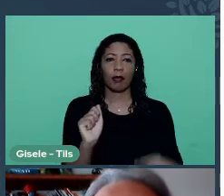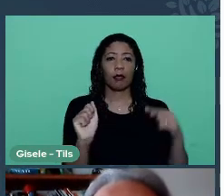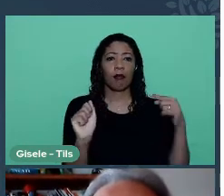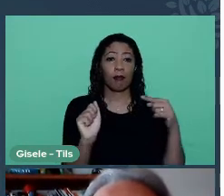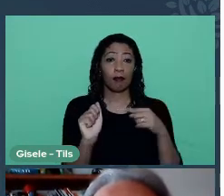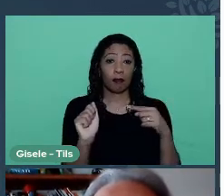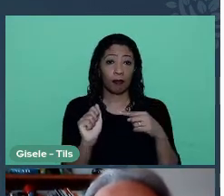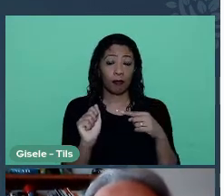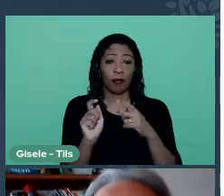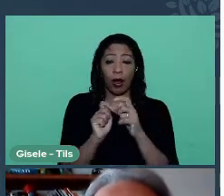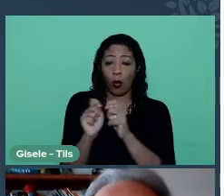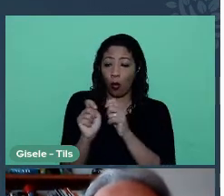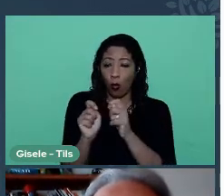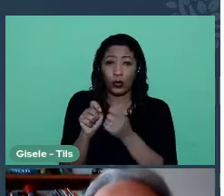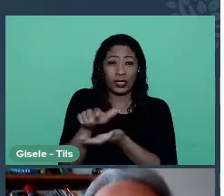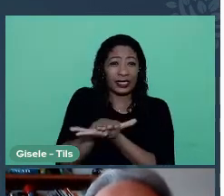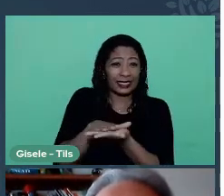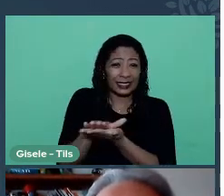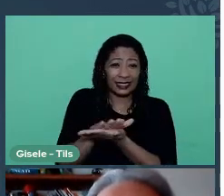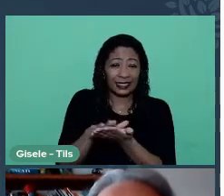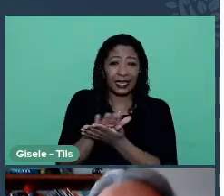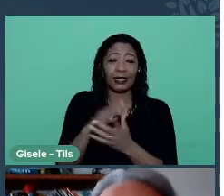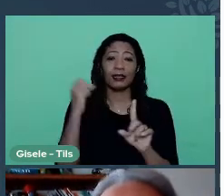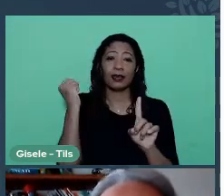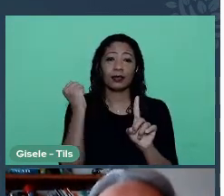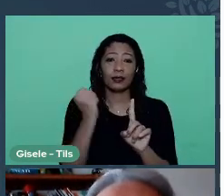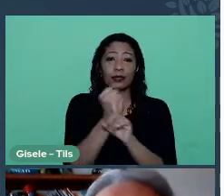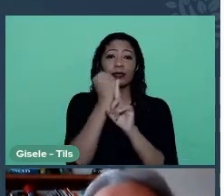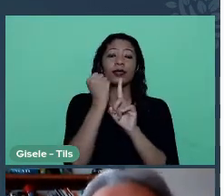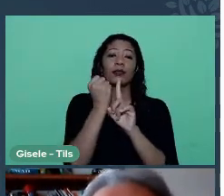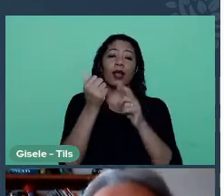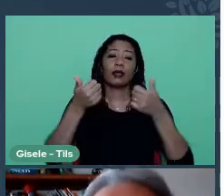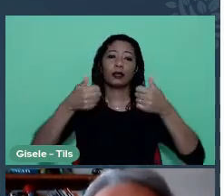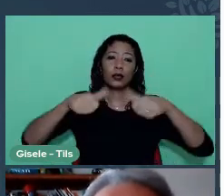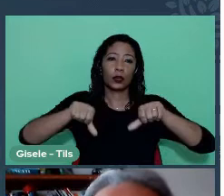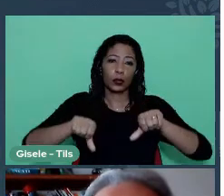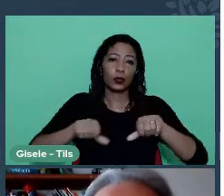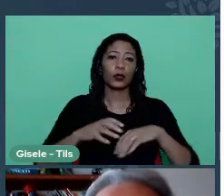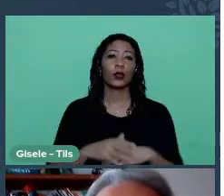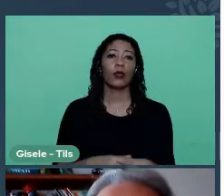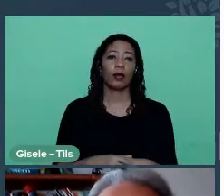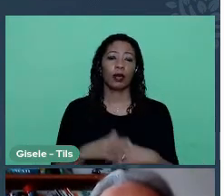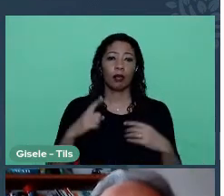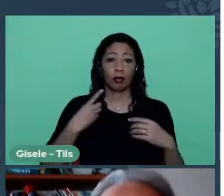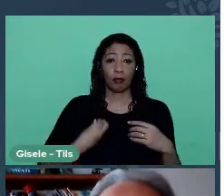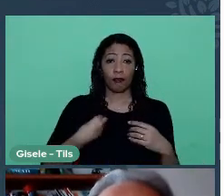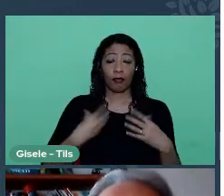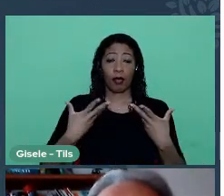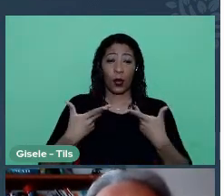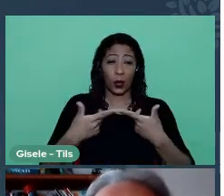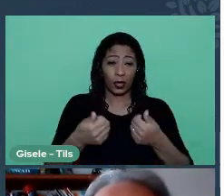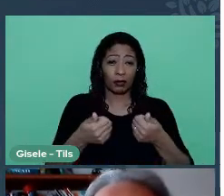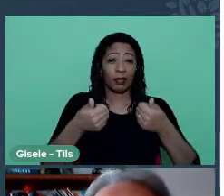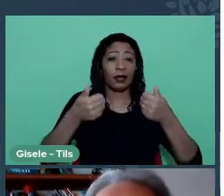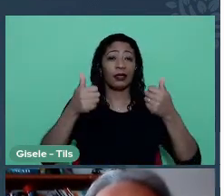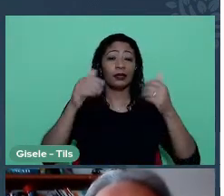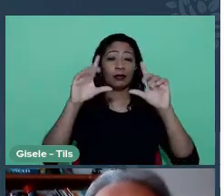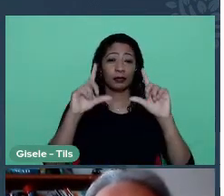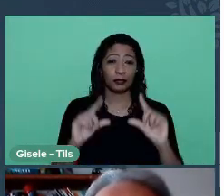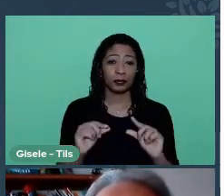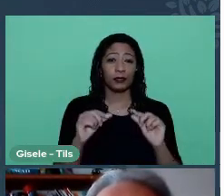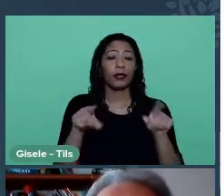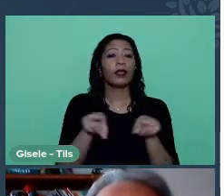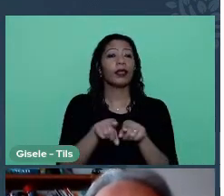forma não controlada, causa um impacto desfavorável, reduz a qualidade do indivíduo, é responsável por